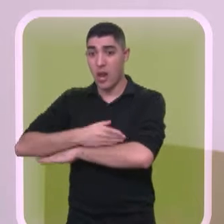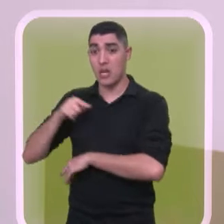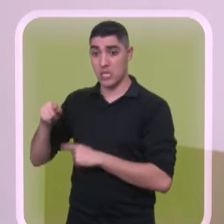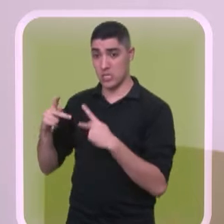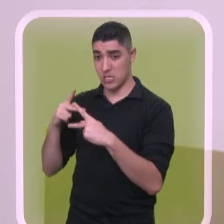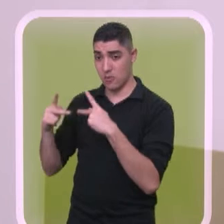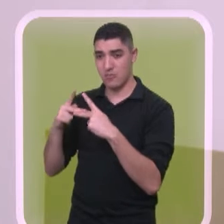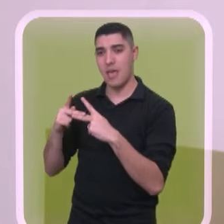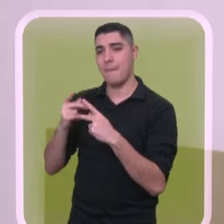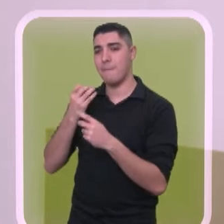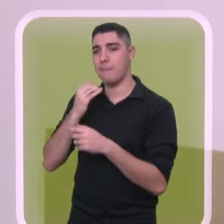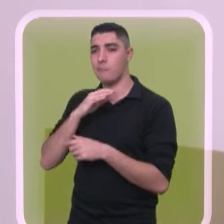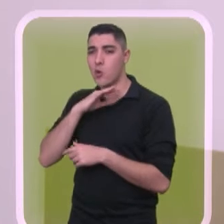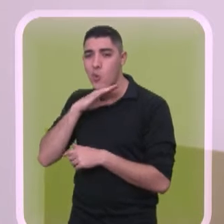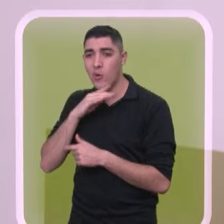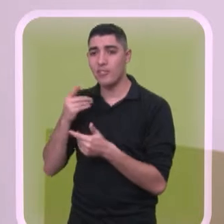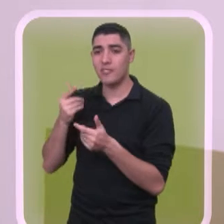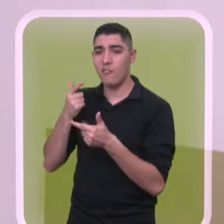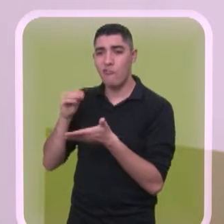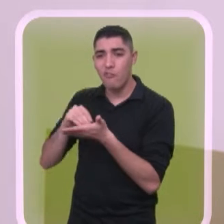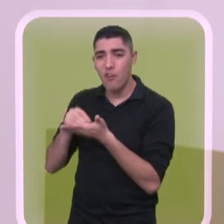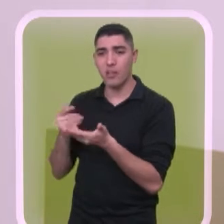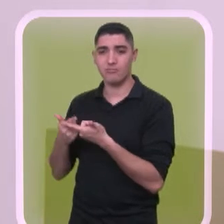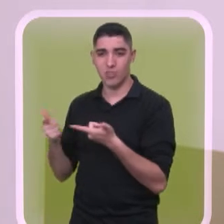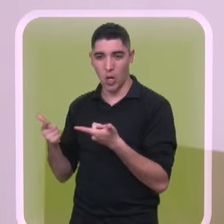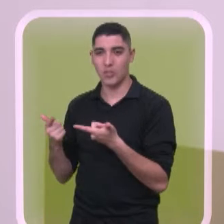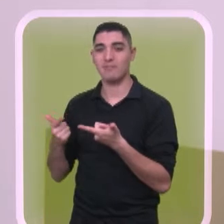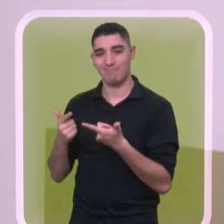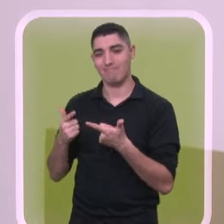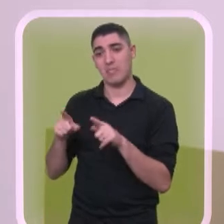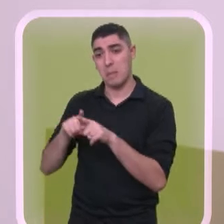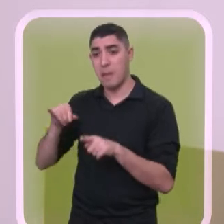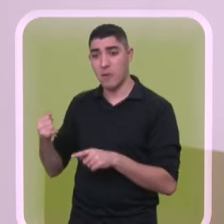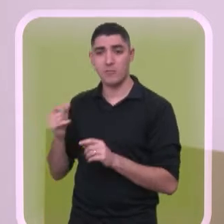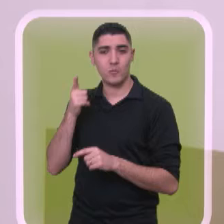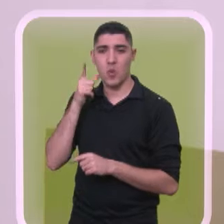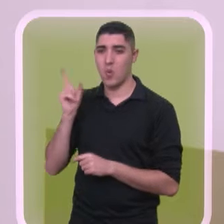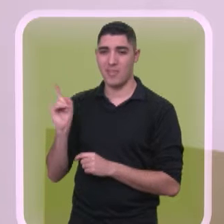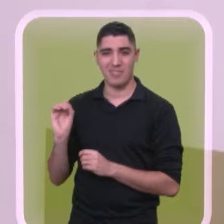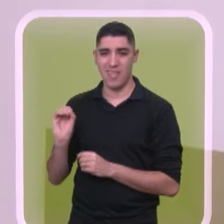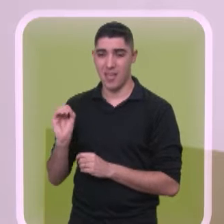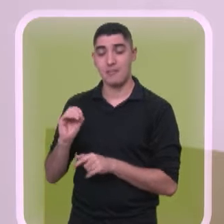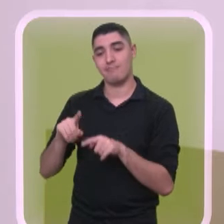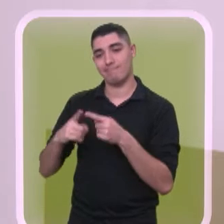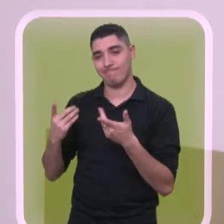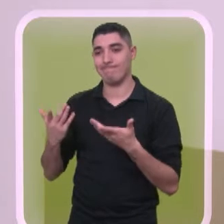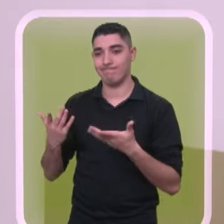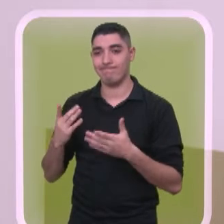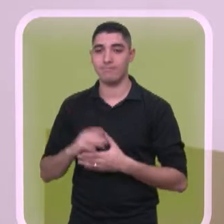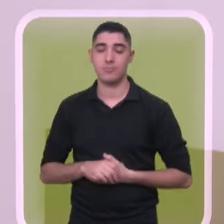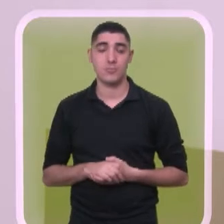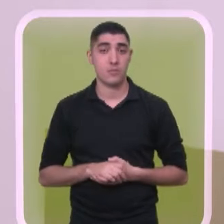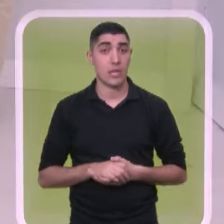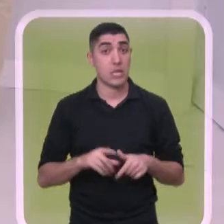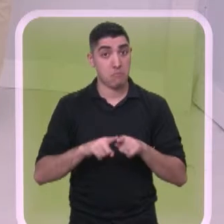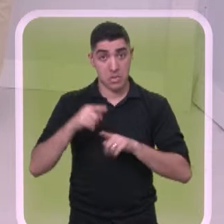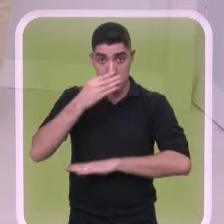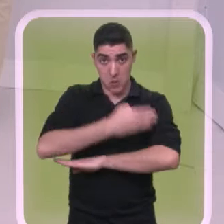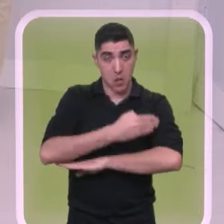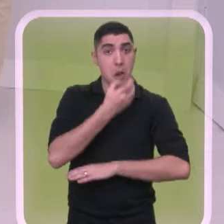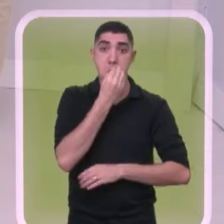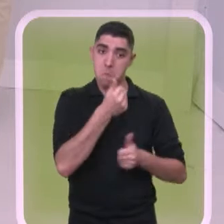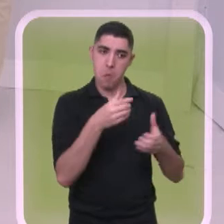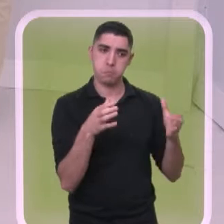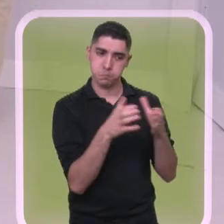teve esse bom aproveitamento nos arremates, nos arremessos na segunda etapa. Esse Rio Claro é uma boa equipe, tem o